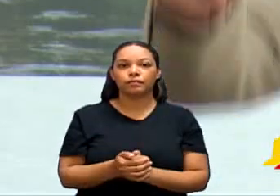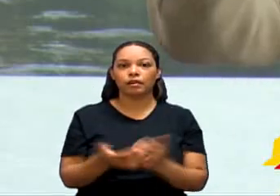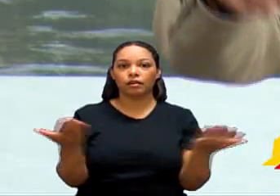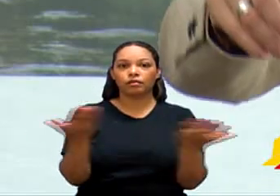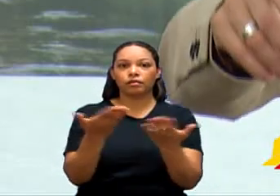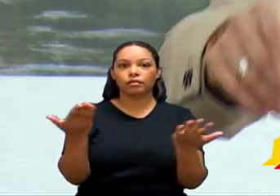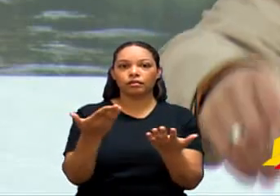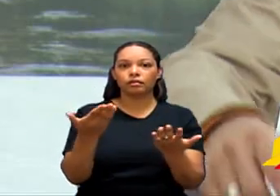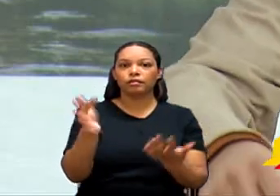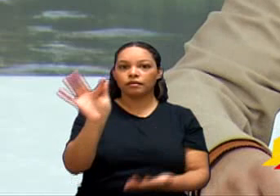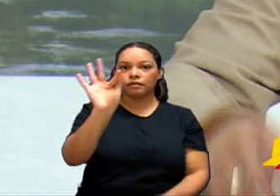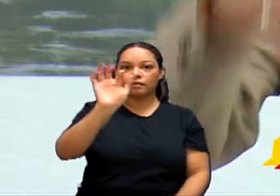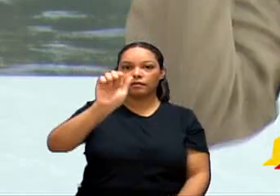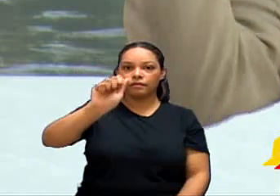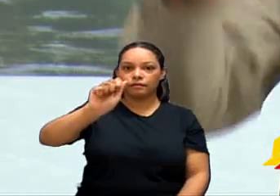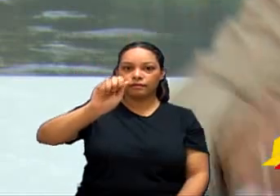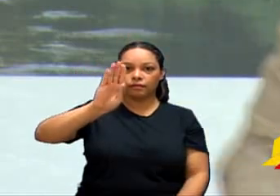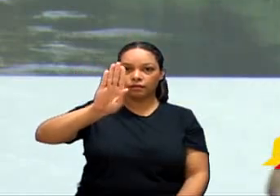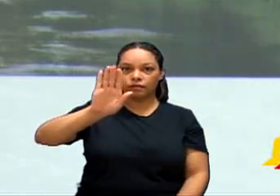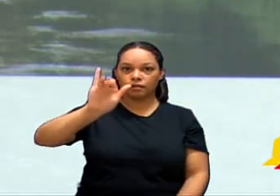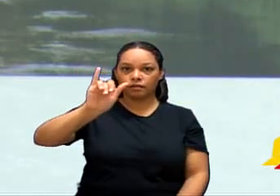Não, eu pedi primeiro, Fê.